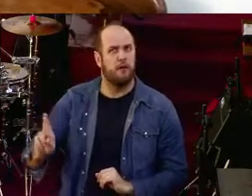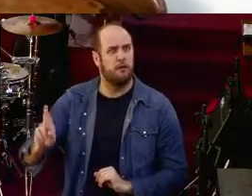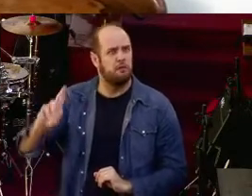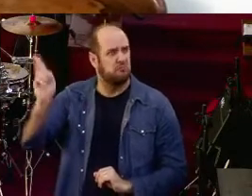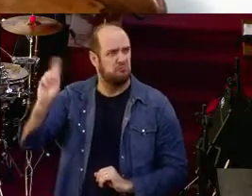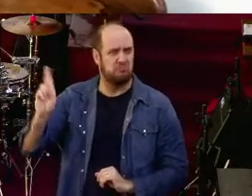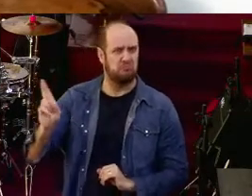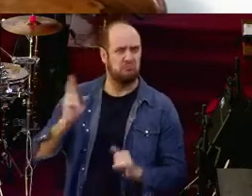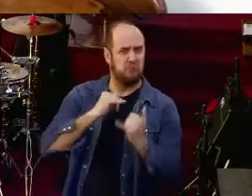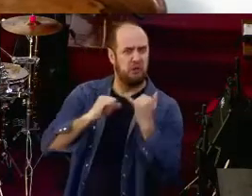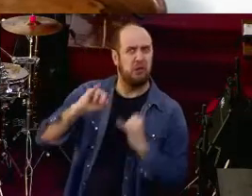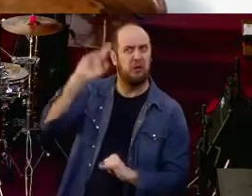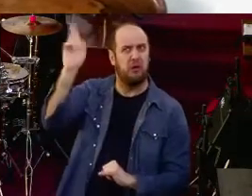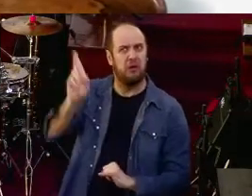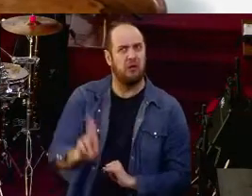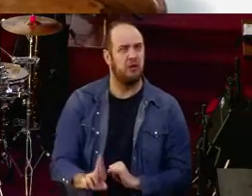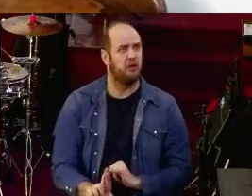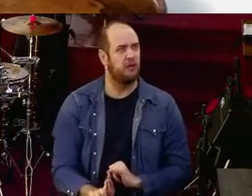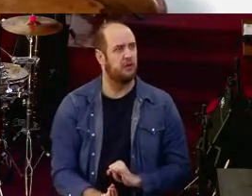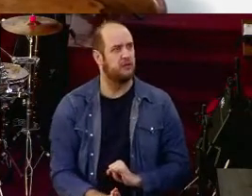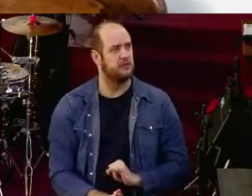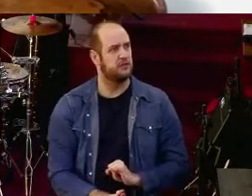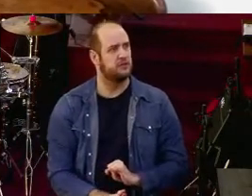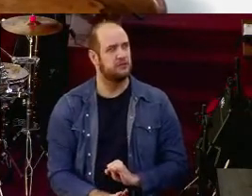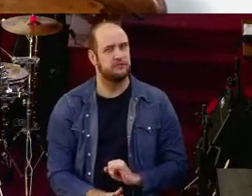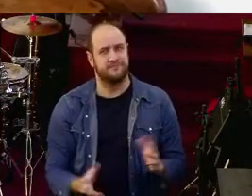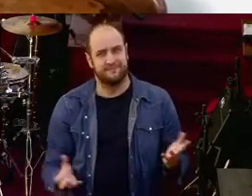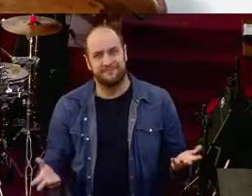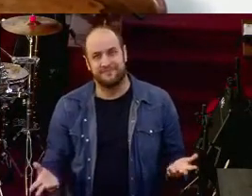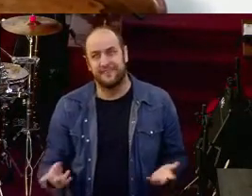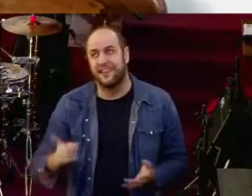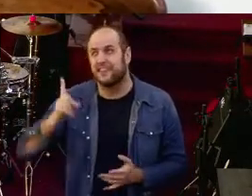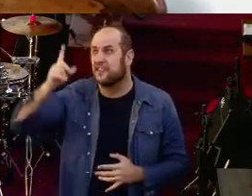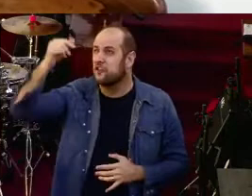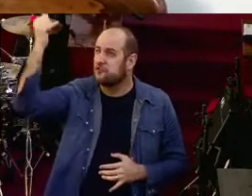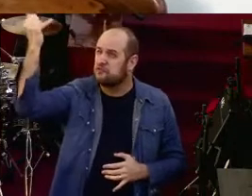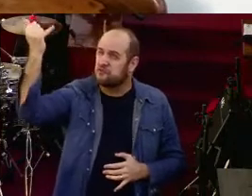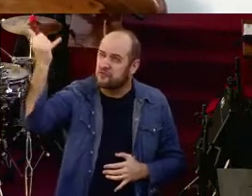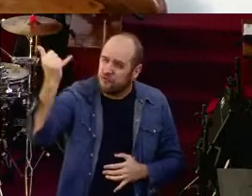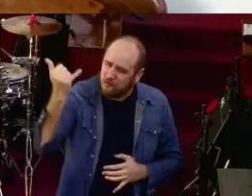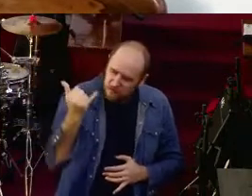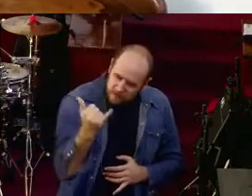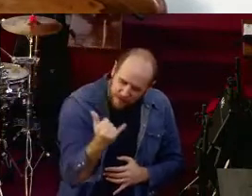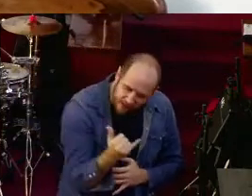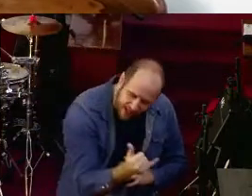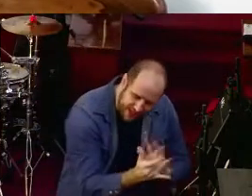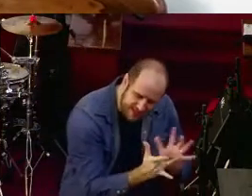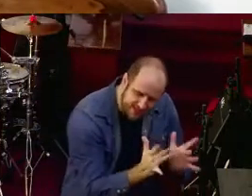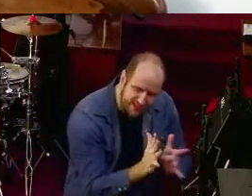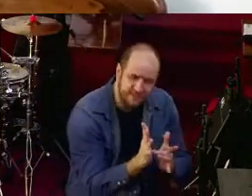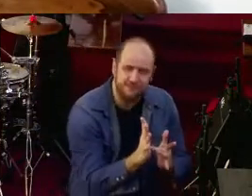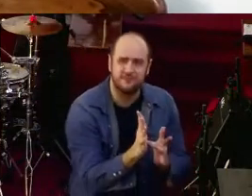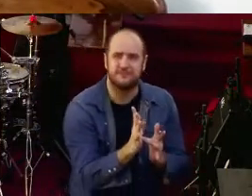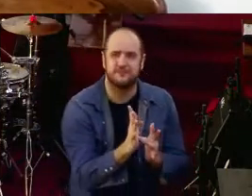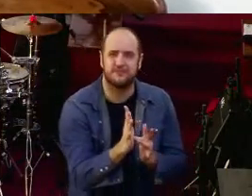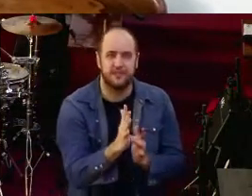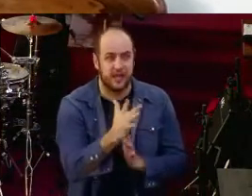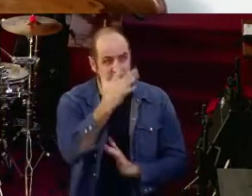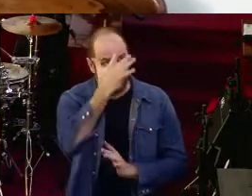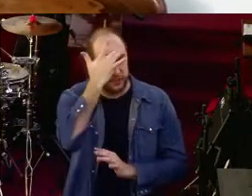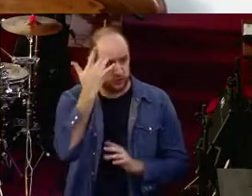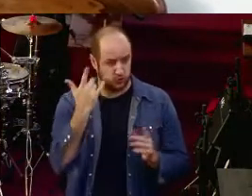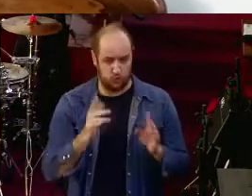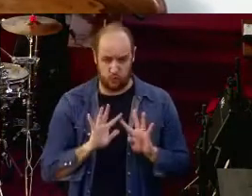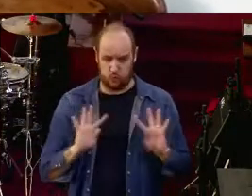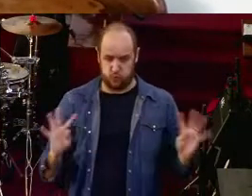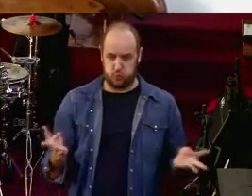coisa? E são as vezes que Deus fala dos céus diretamente para Jesus, de uma forma que pessoas percebem